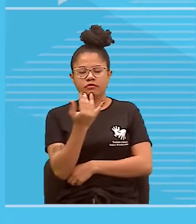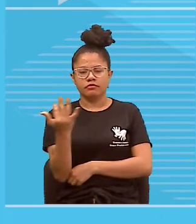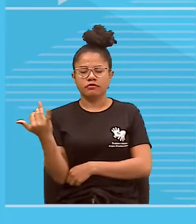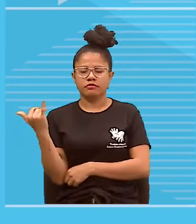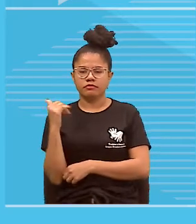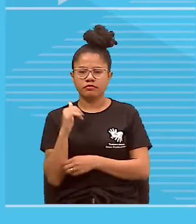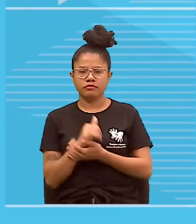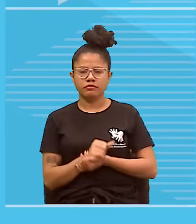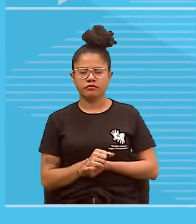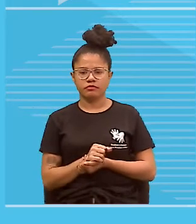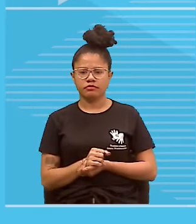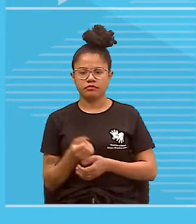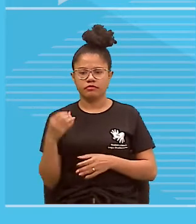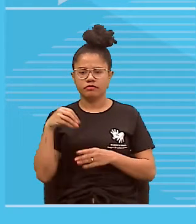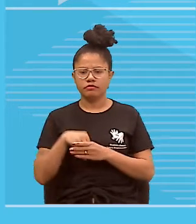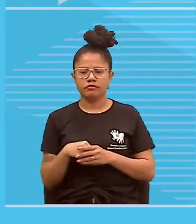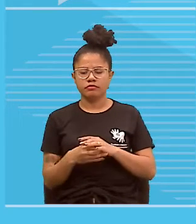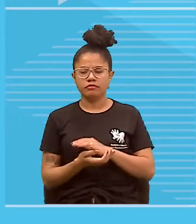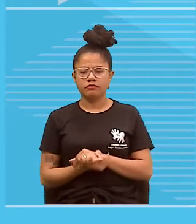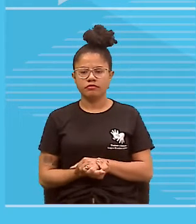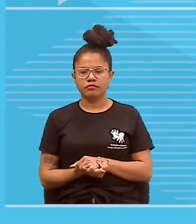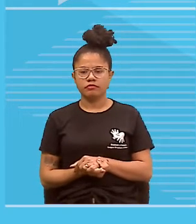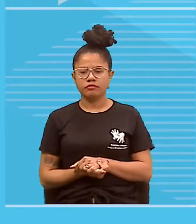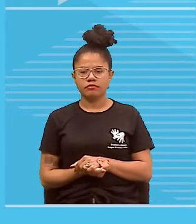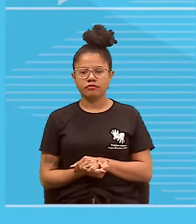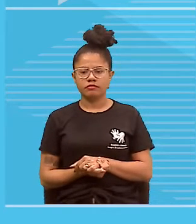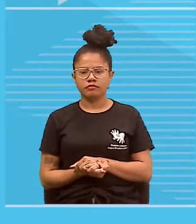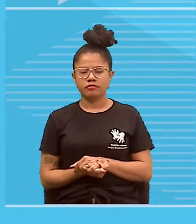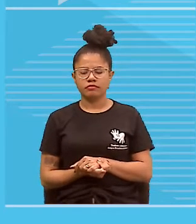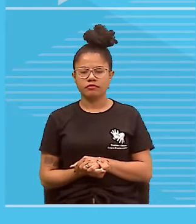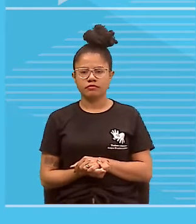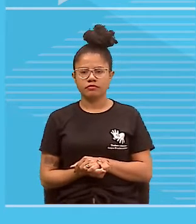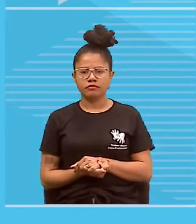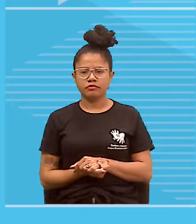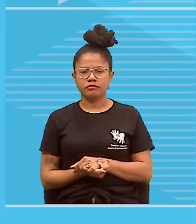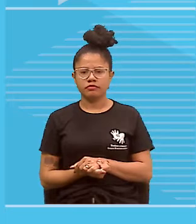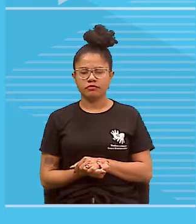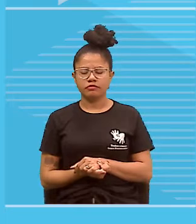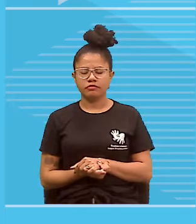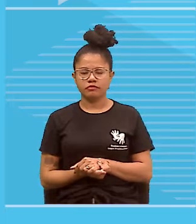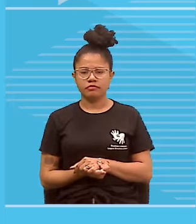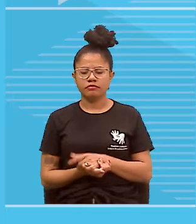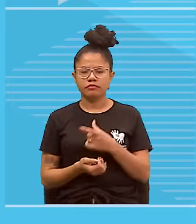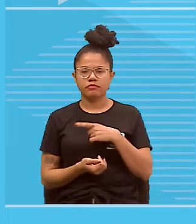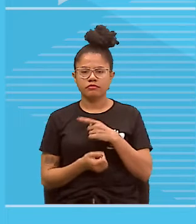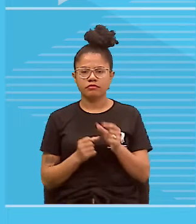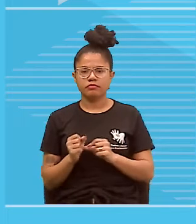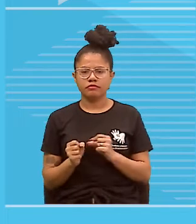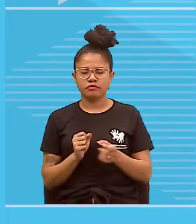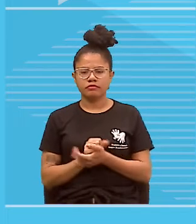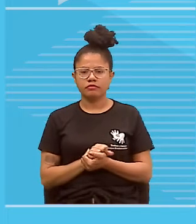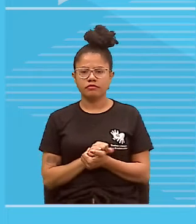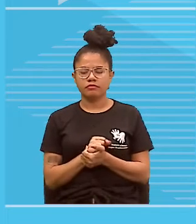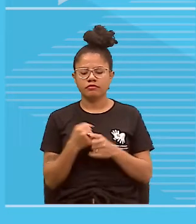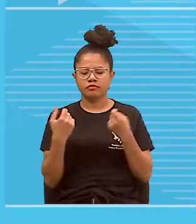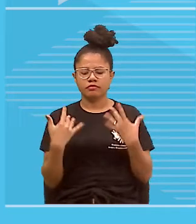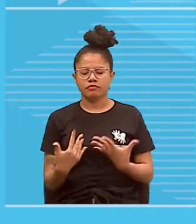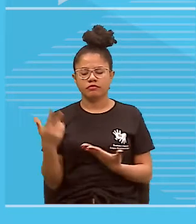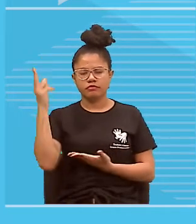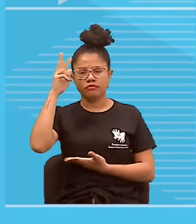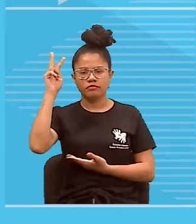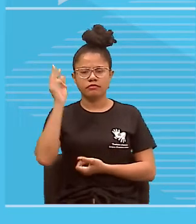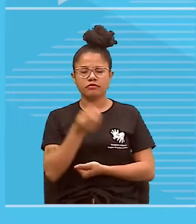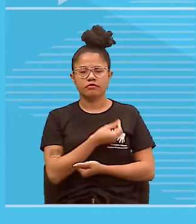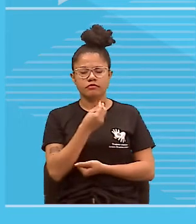José Dias dentro do parque né Nacional da Serra da capivara tem contando a história da vida